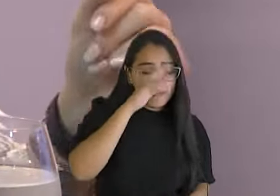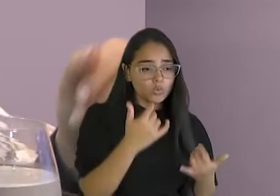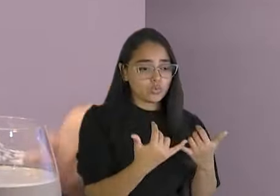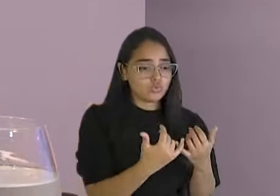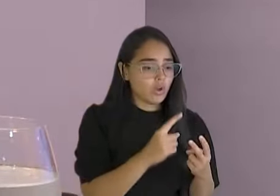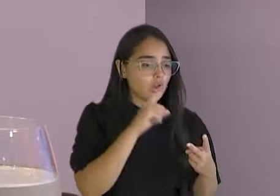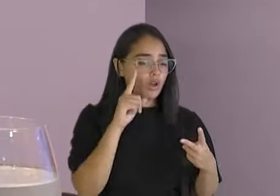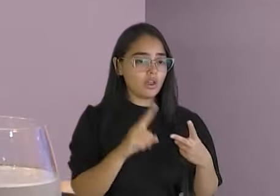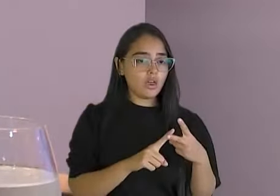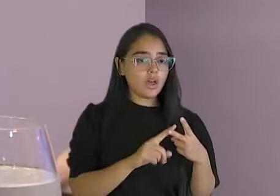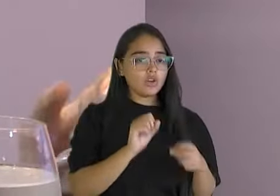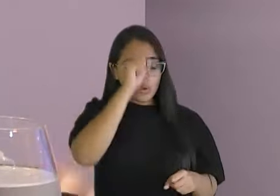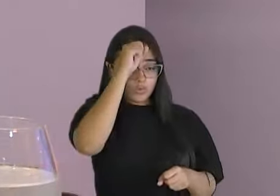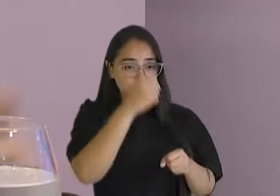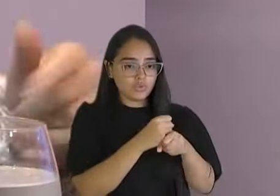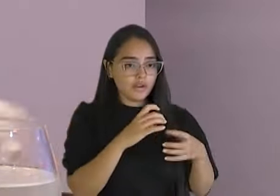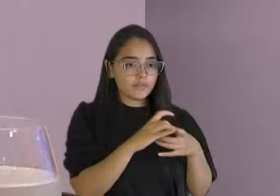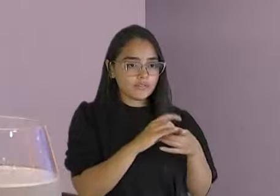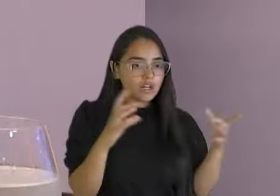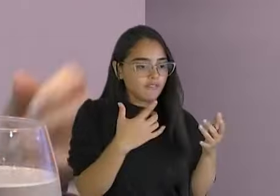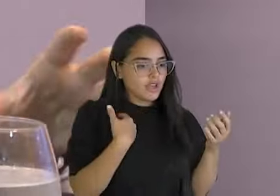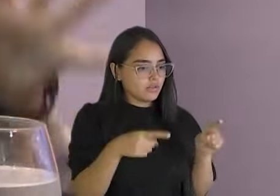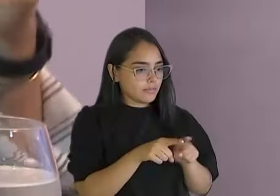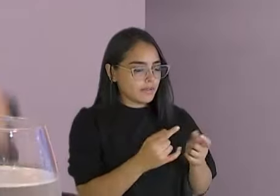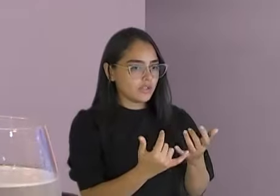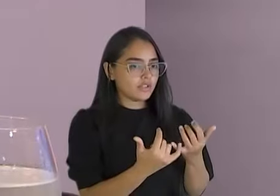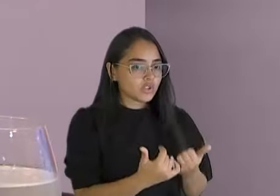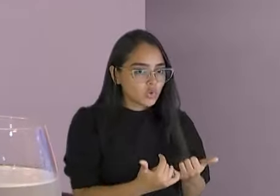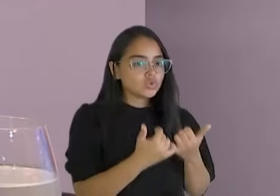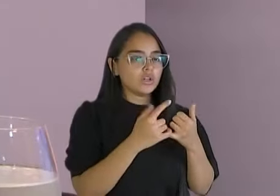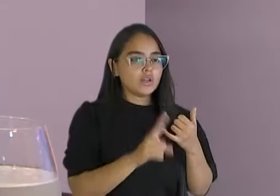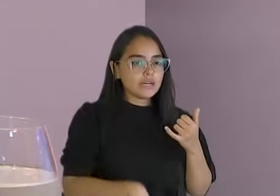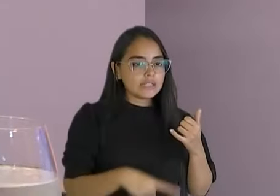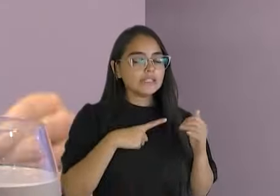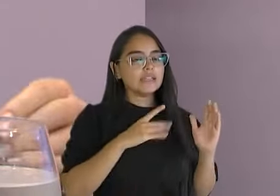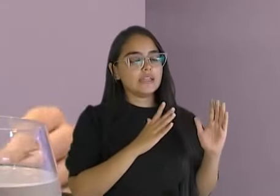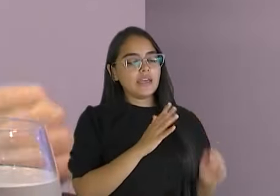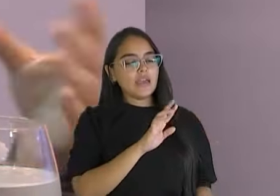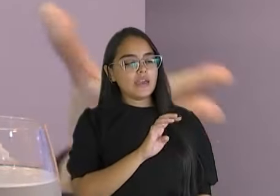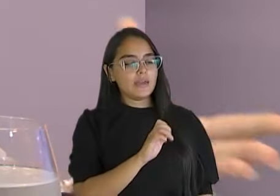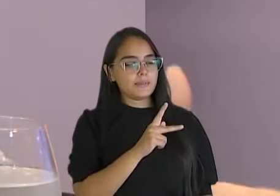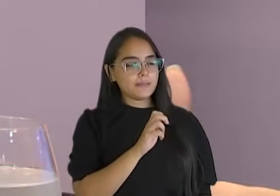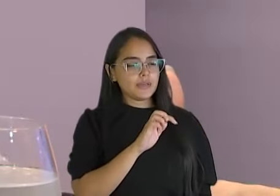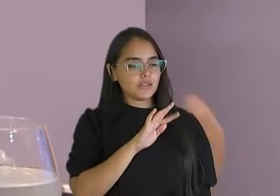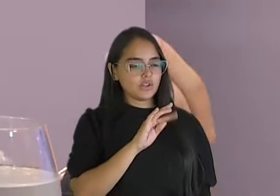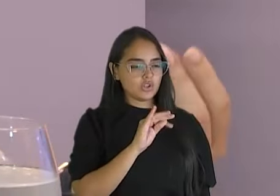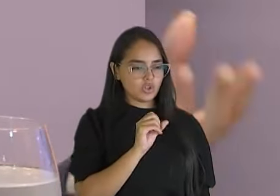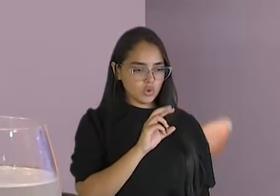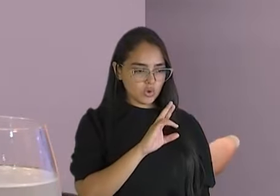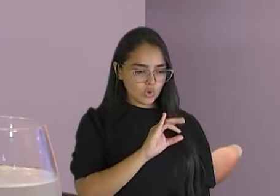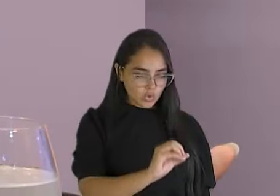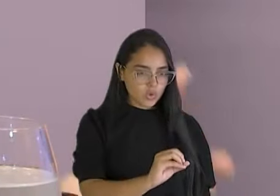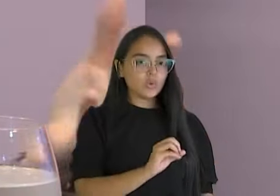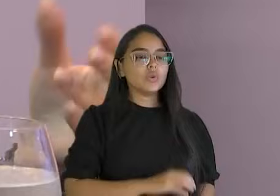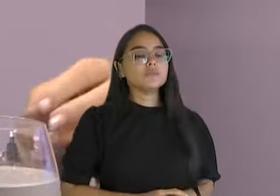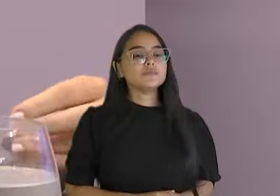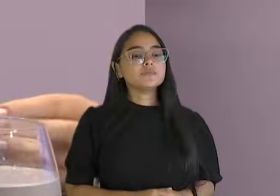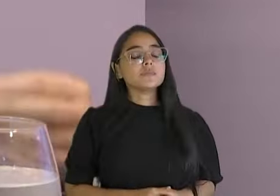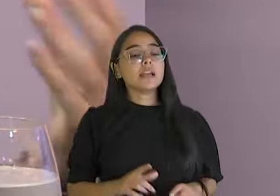Quando o meu chefe me libera ali e sai um pouquinho, eu tô jogando. Então, é o estreitamento de repertório. né? Aí os sintomas de abstinência,